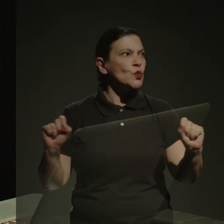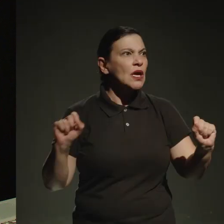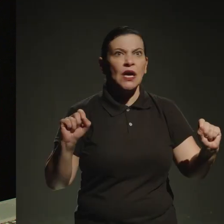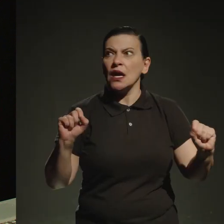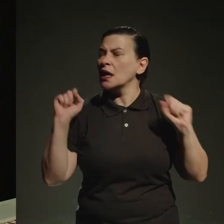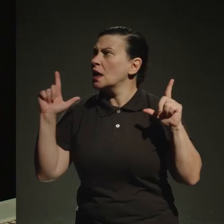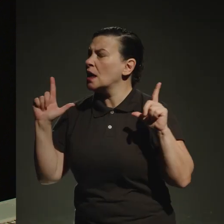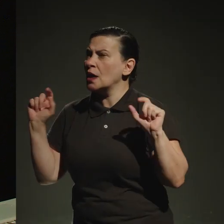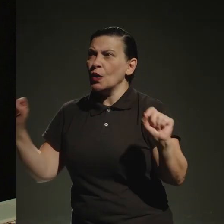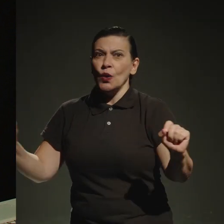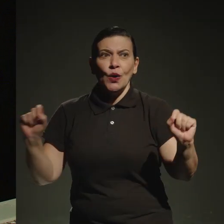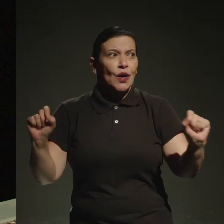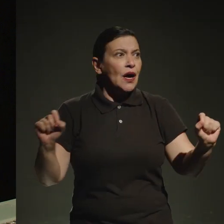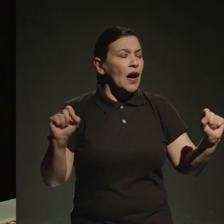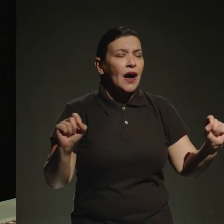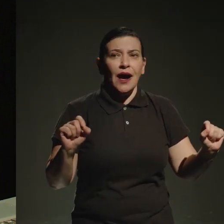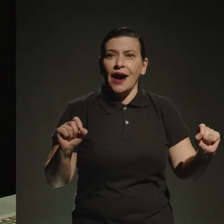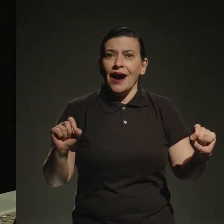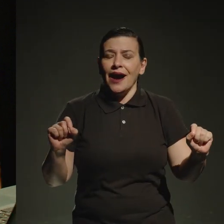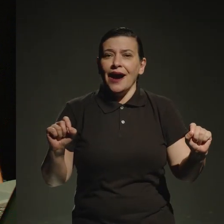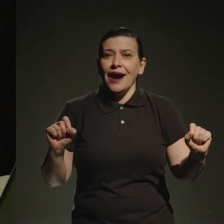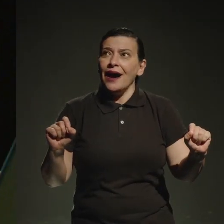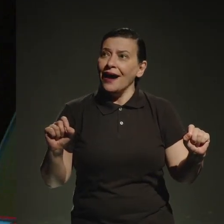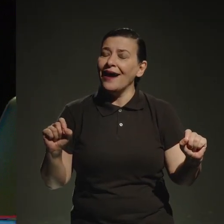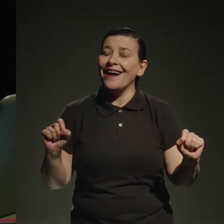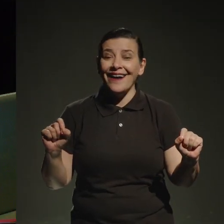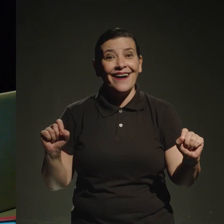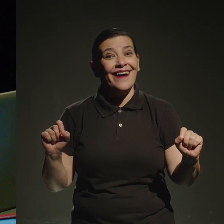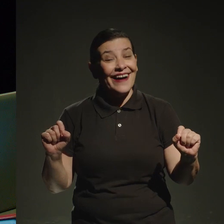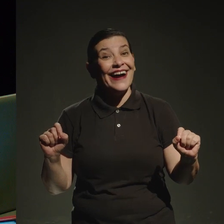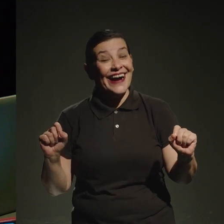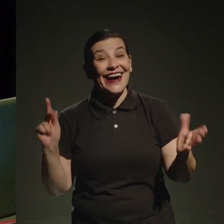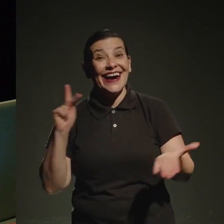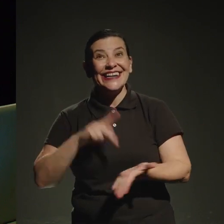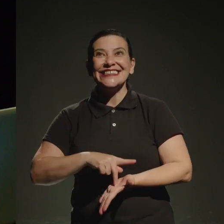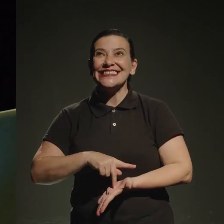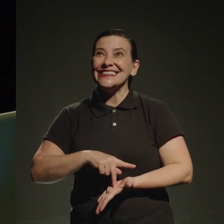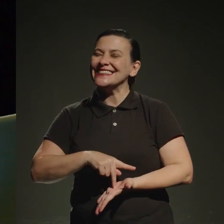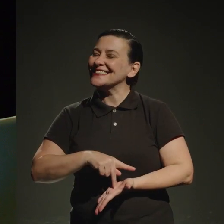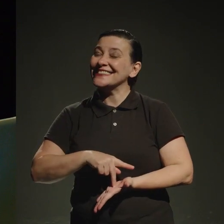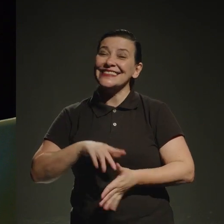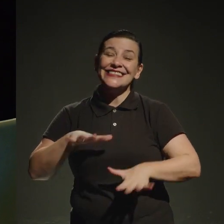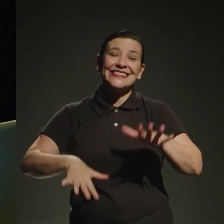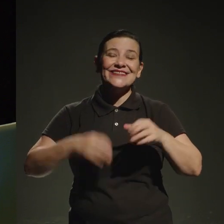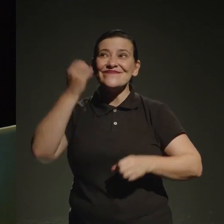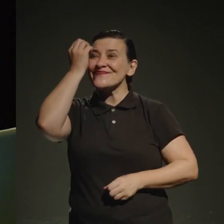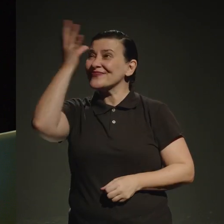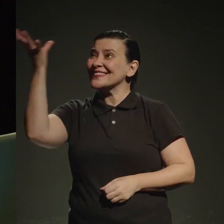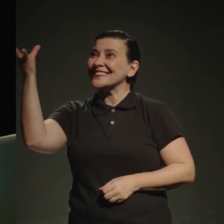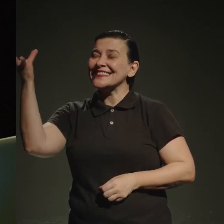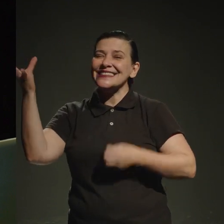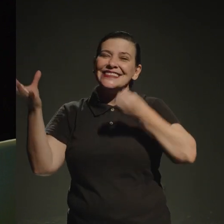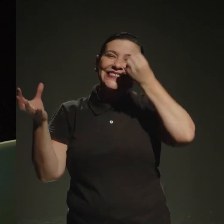É verdade, a gente sempre esquece. Quem vê lá do